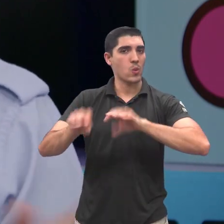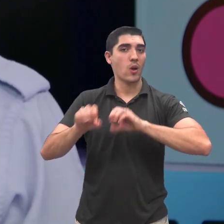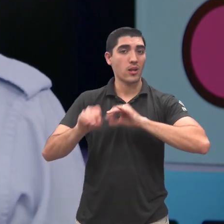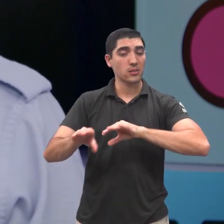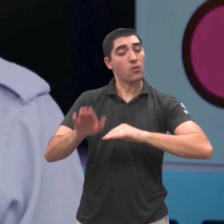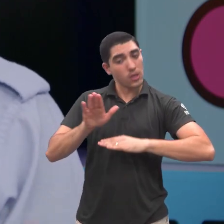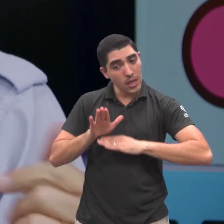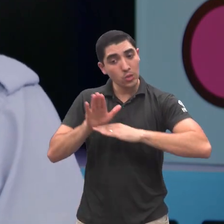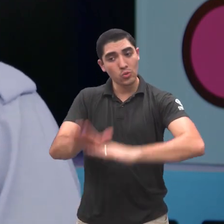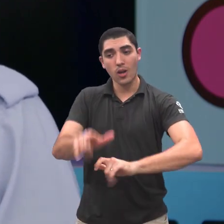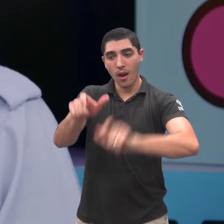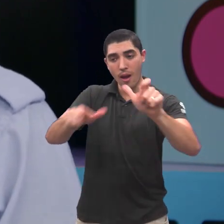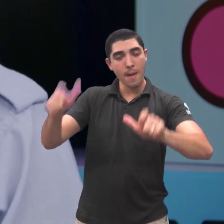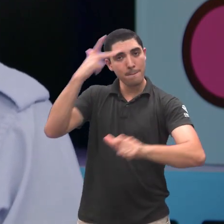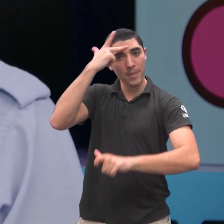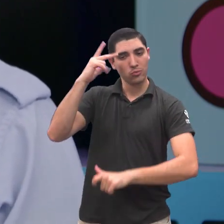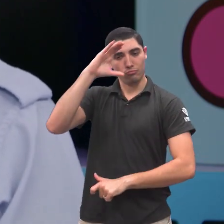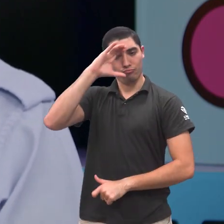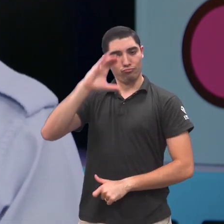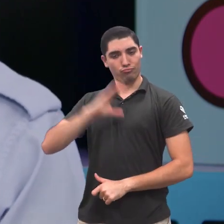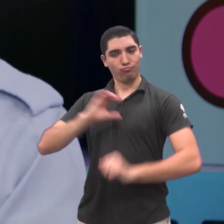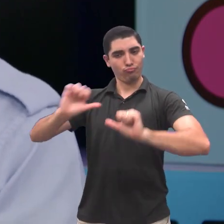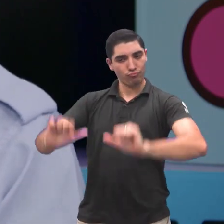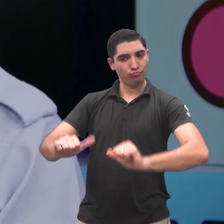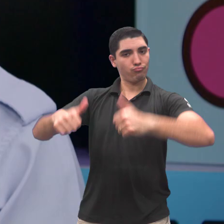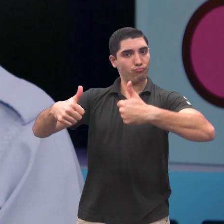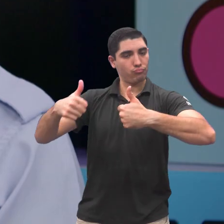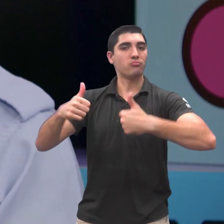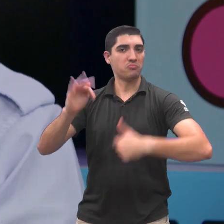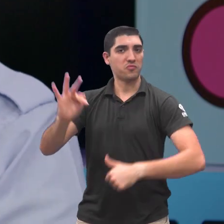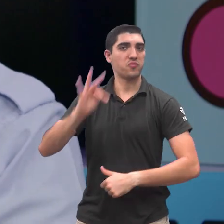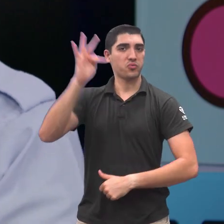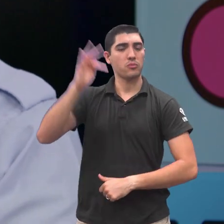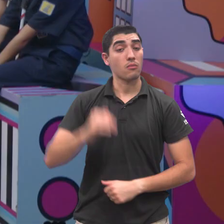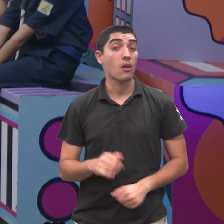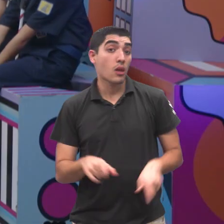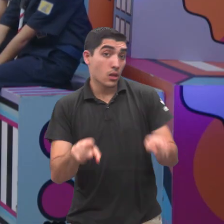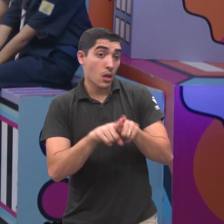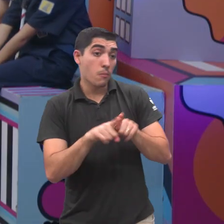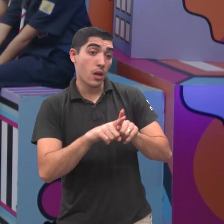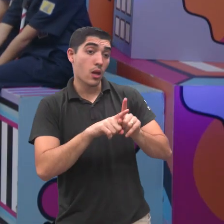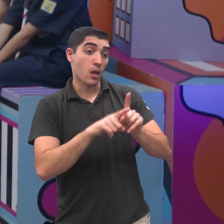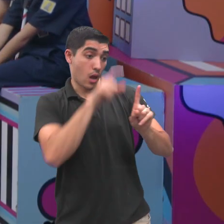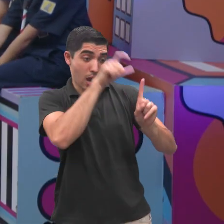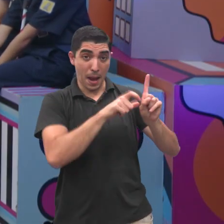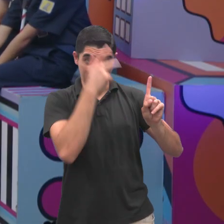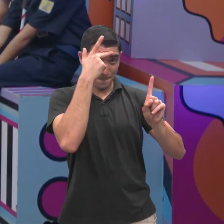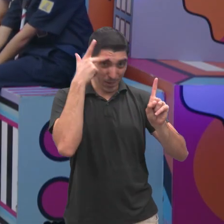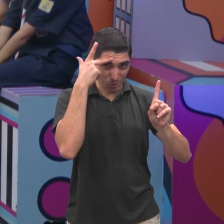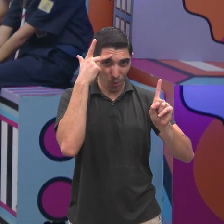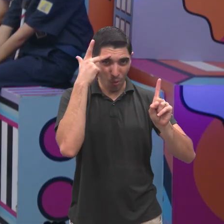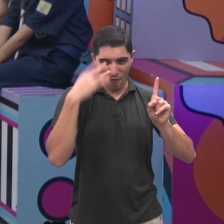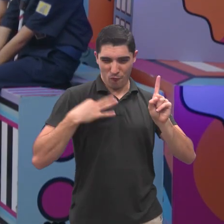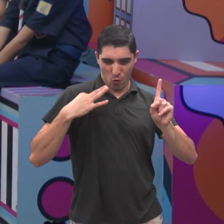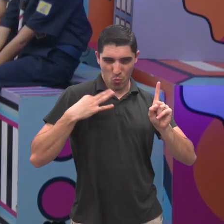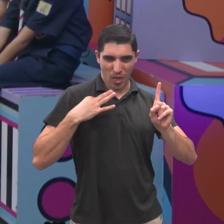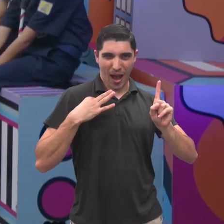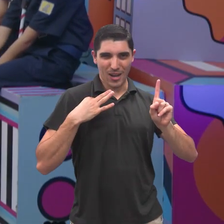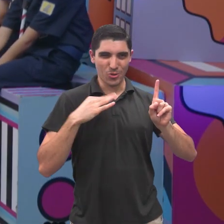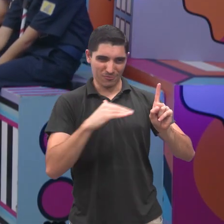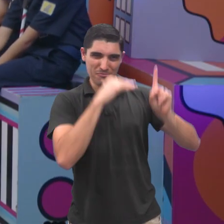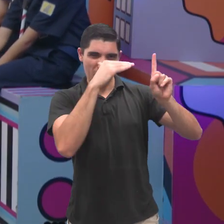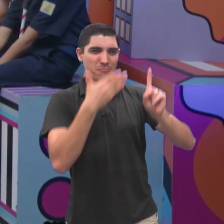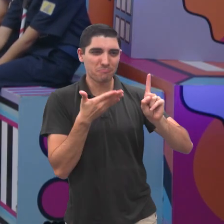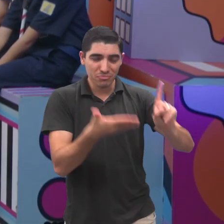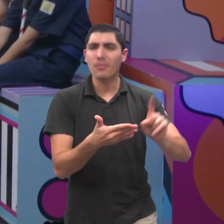e contribuir para a formação das crianças e dos jovens. Então, mas ele também vai ter uma formação, vai ter curso, com preparação. certeza. E, na